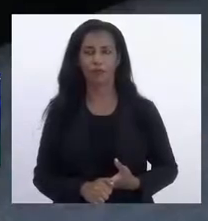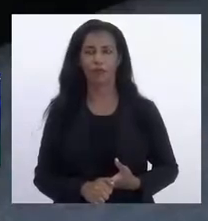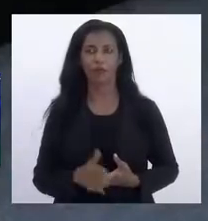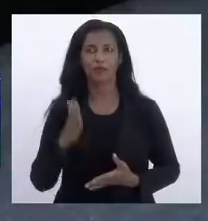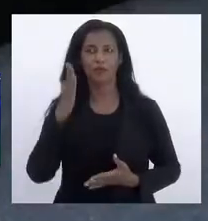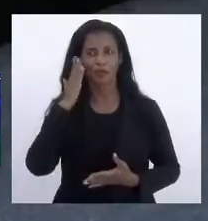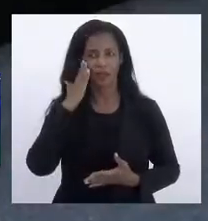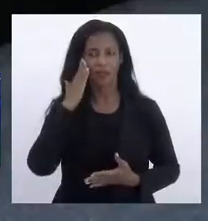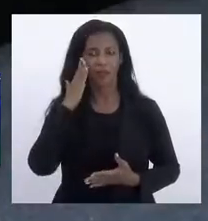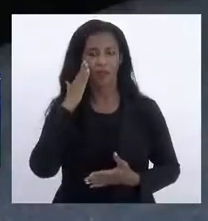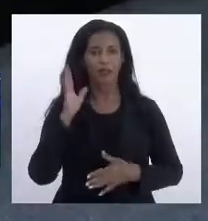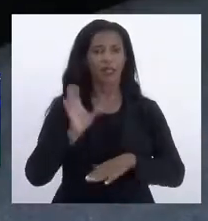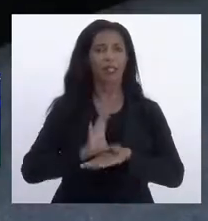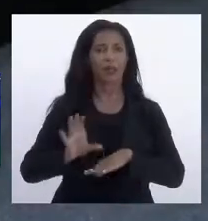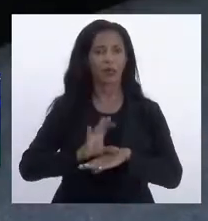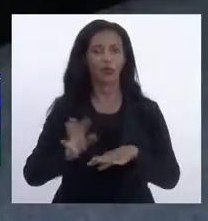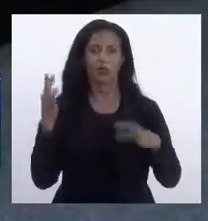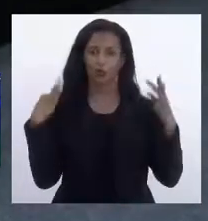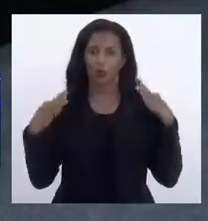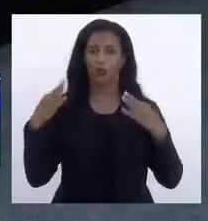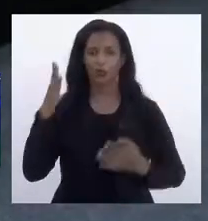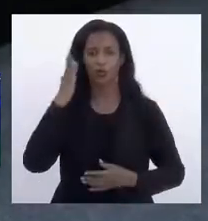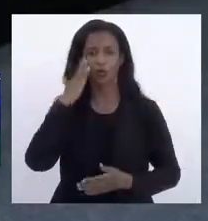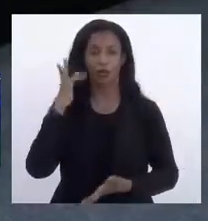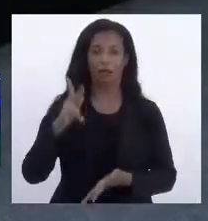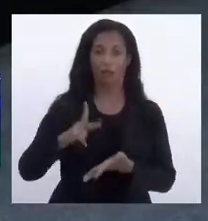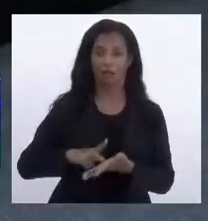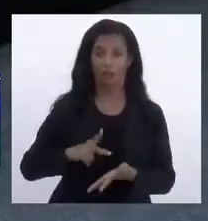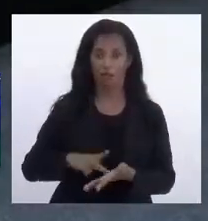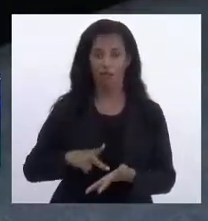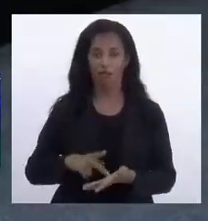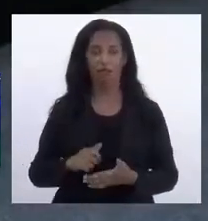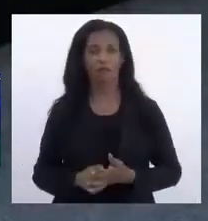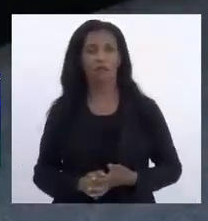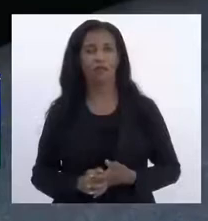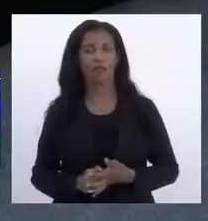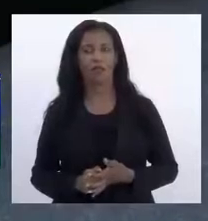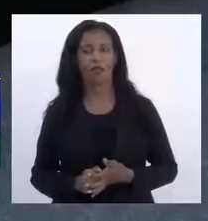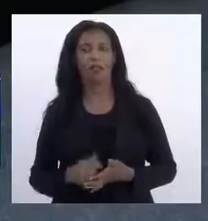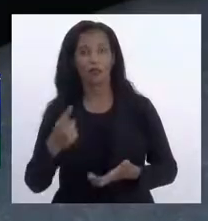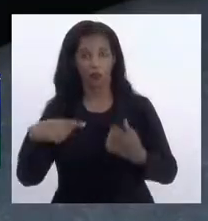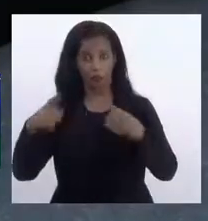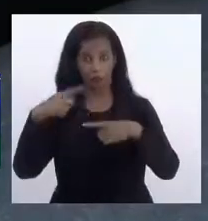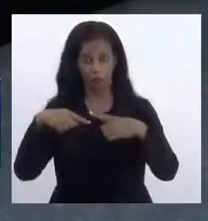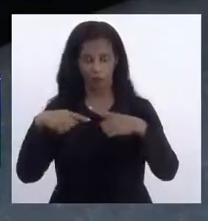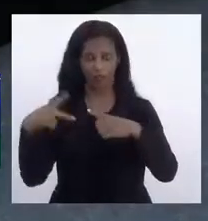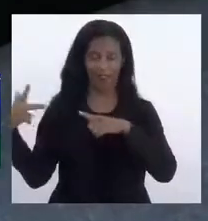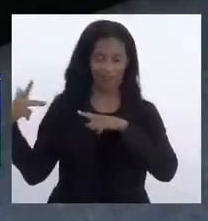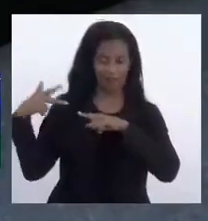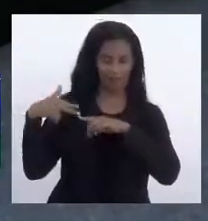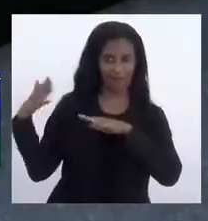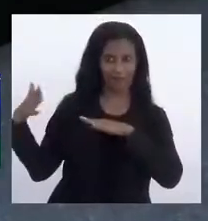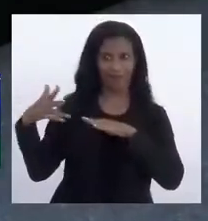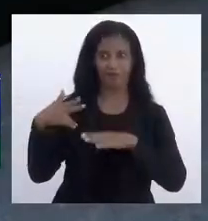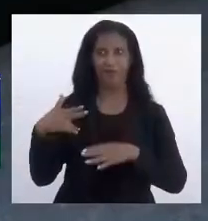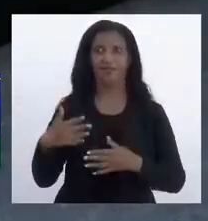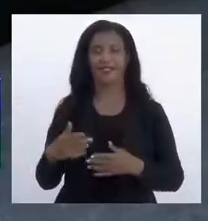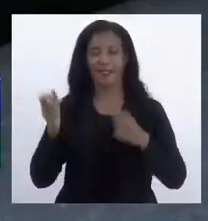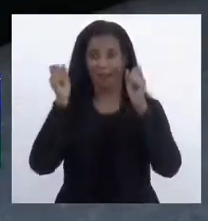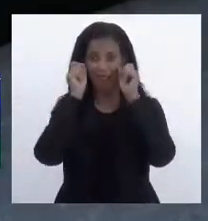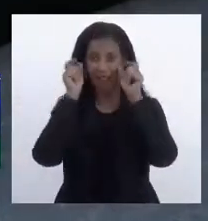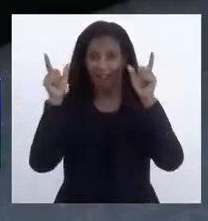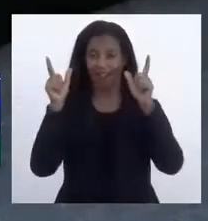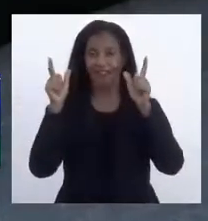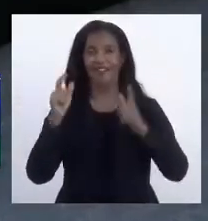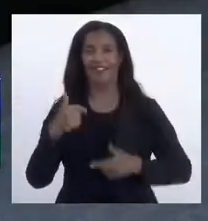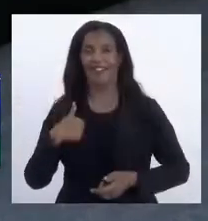sei que é manutenção do curso de turismo. Na verdade, eu vou retomando aqui, já que a deputada Renata veio me alertar